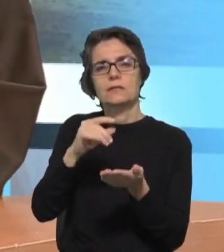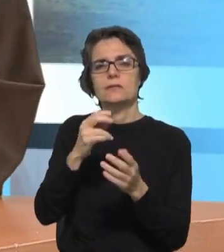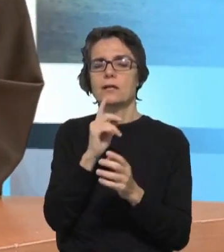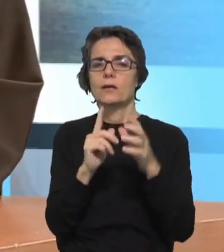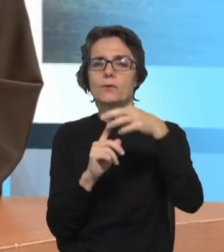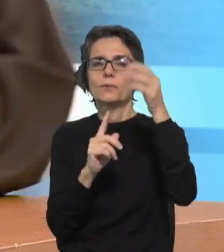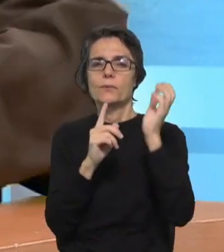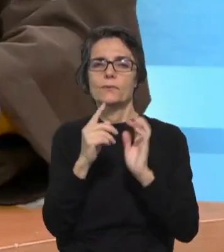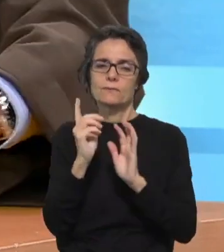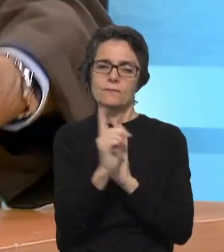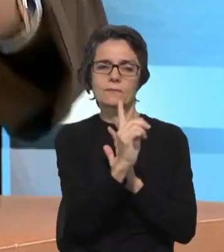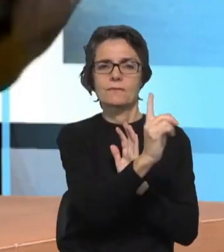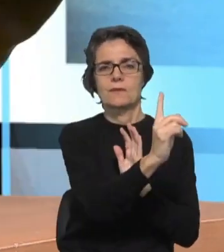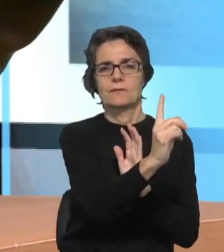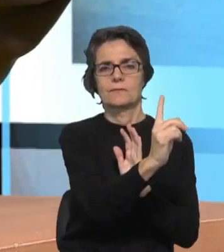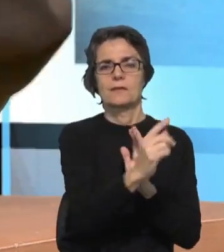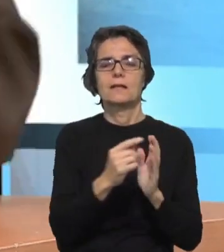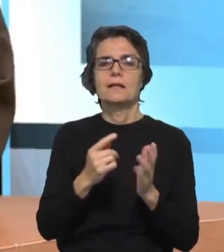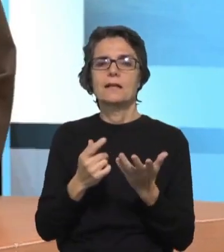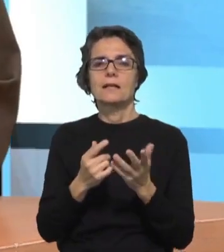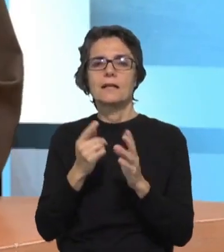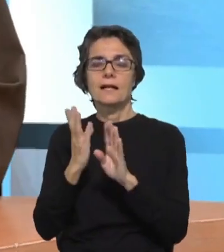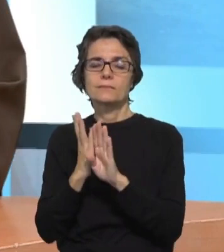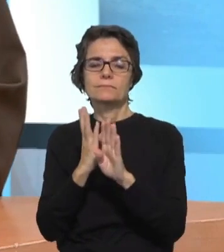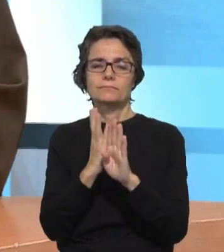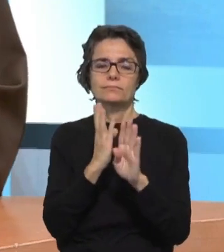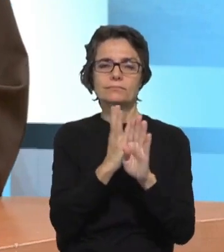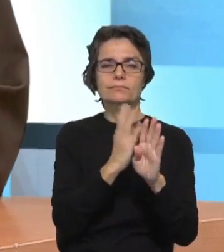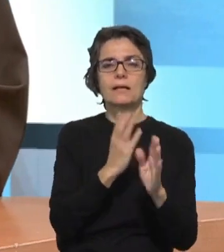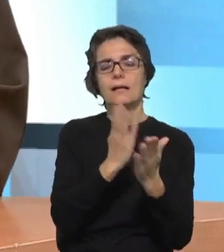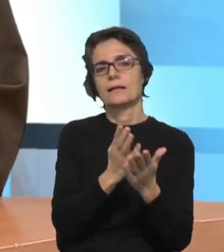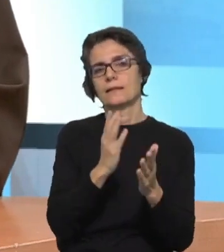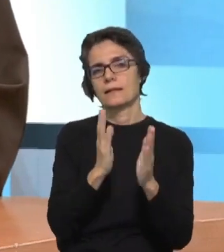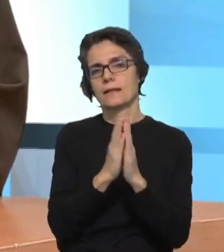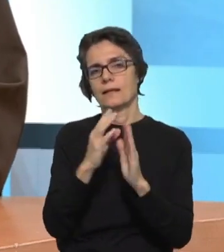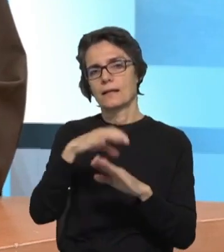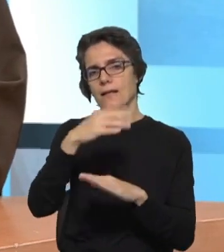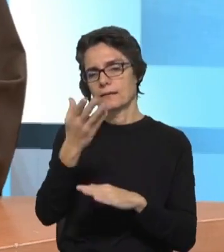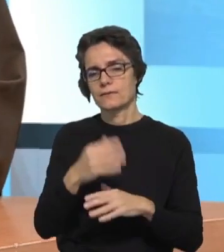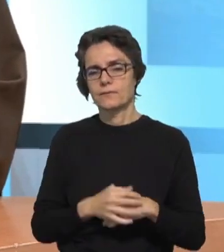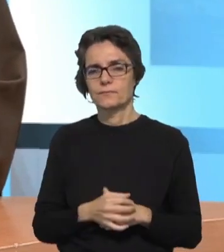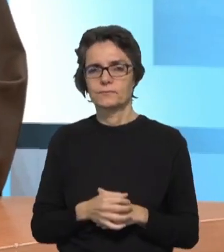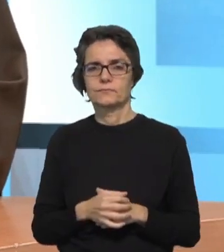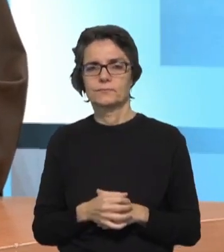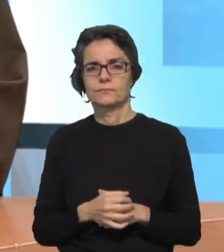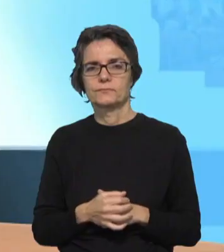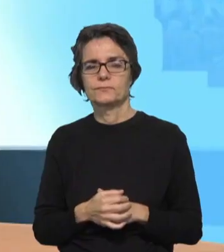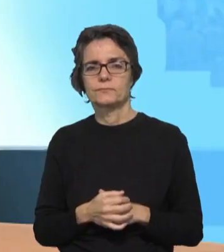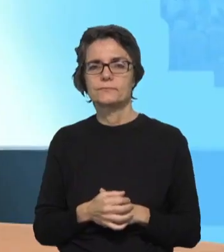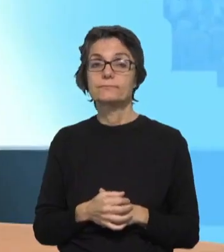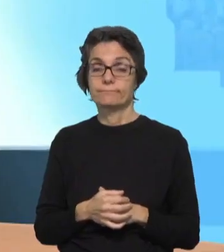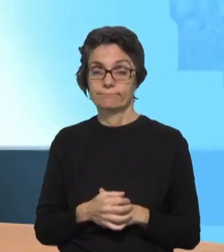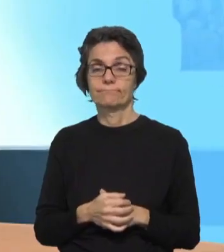em porta, até entrar, digamos, na igreja a cantar o prólogo de São João. De facto, da celebração dessa